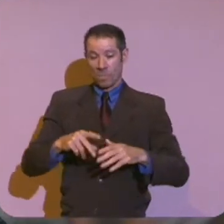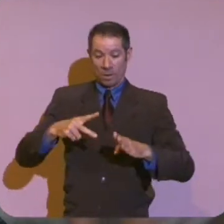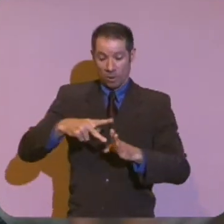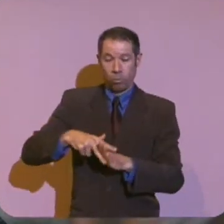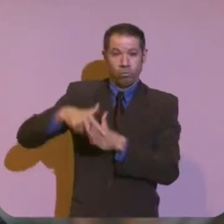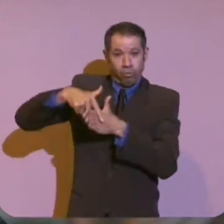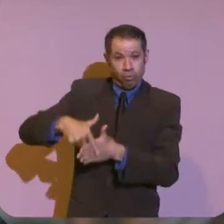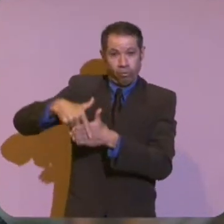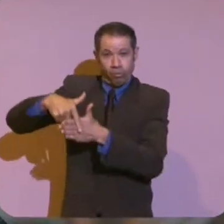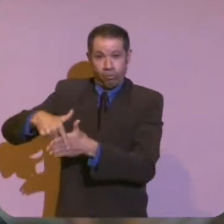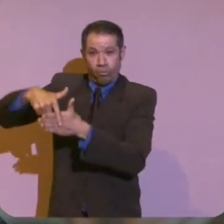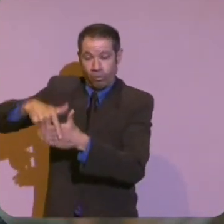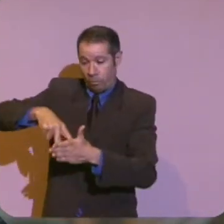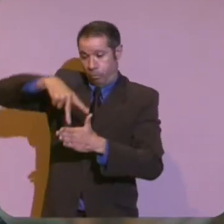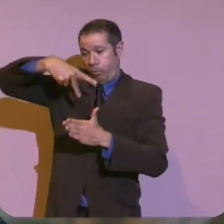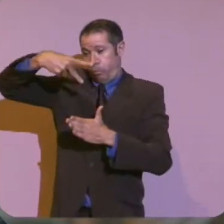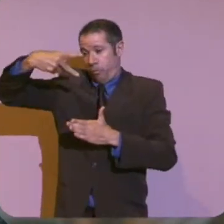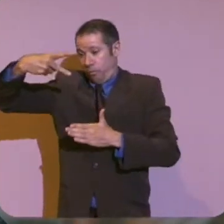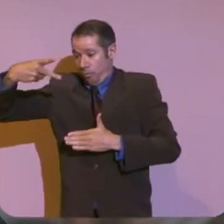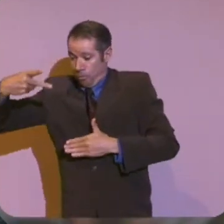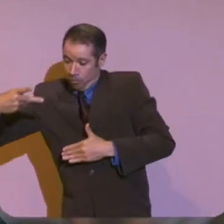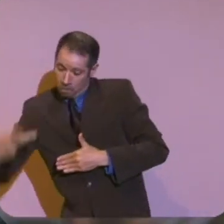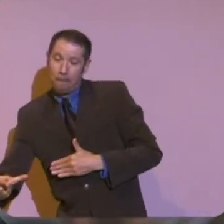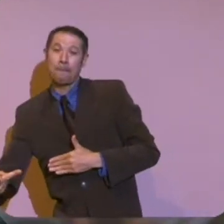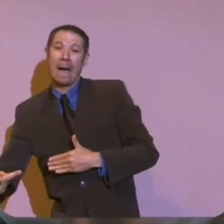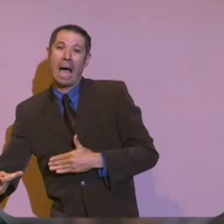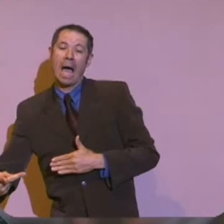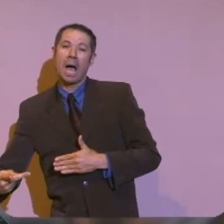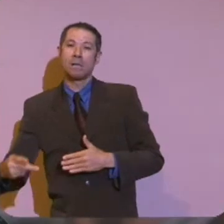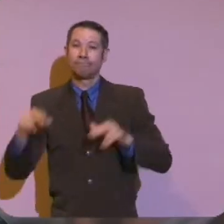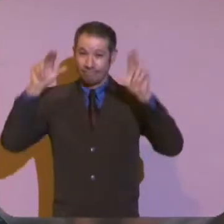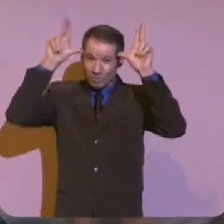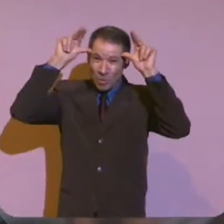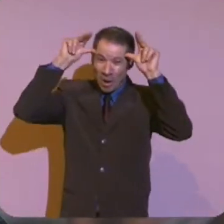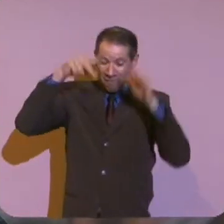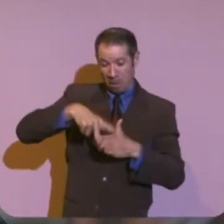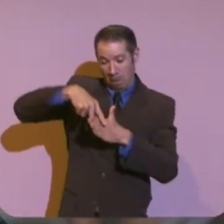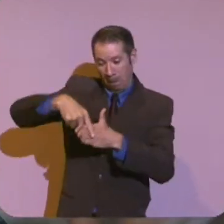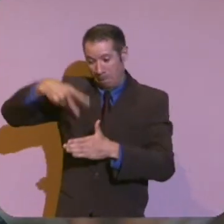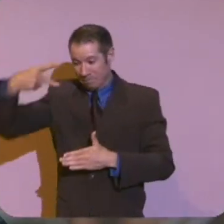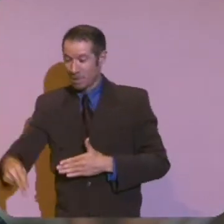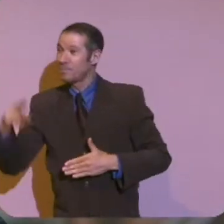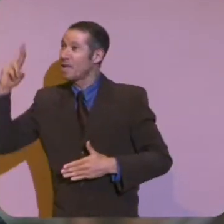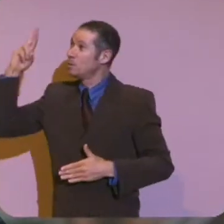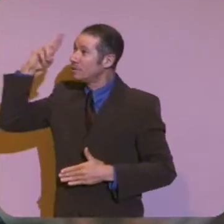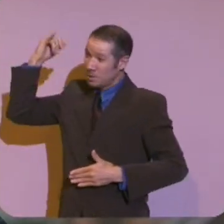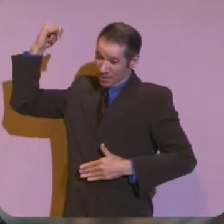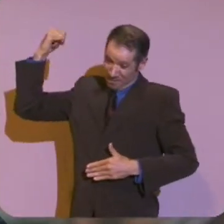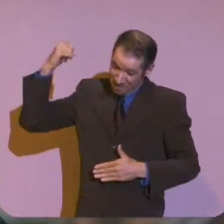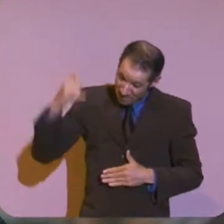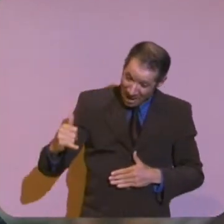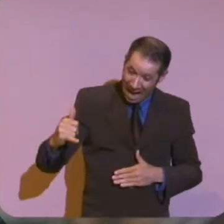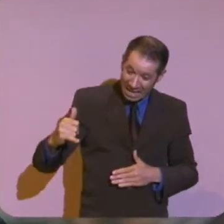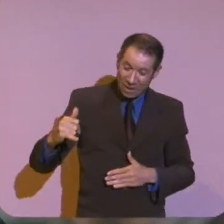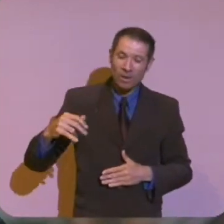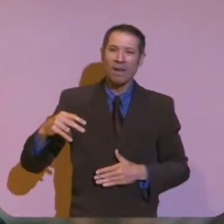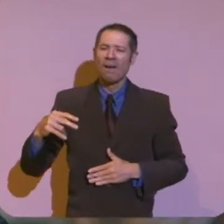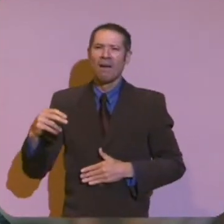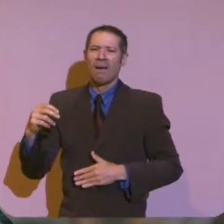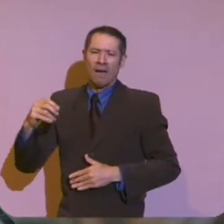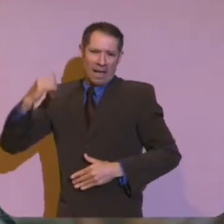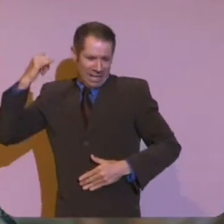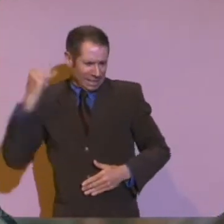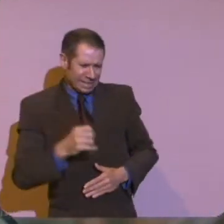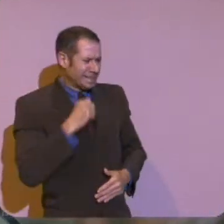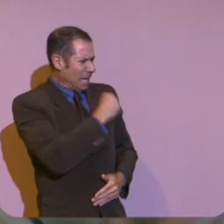animal, onde ele estava viajando, ele cai no chão, e o Senhor fala com ele, e ele diz: Saulo,